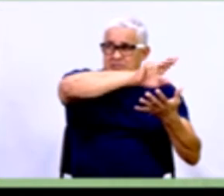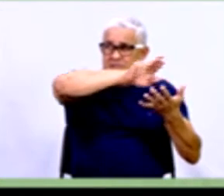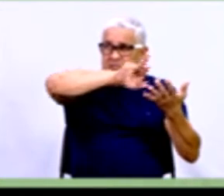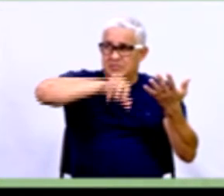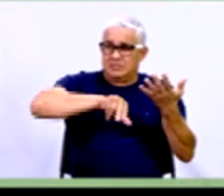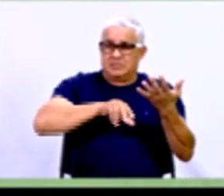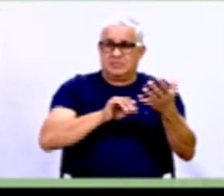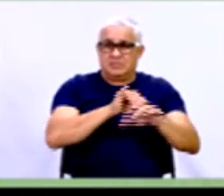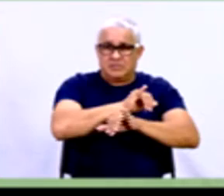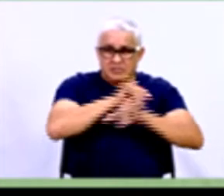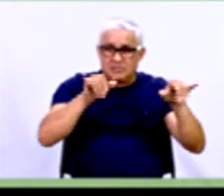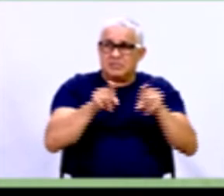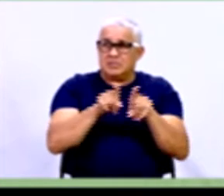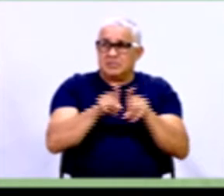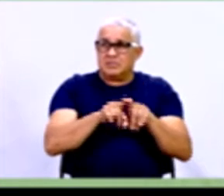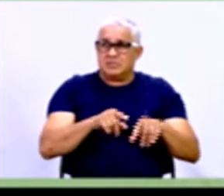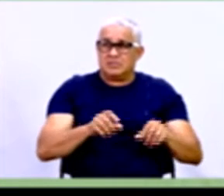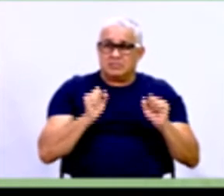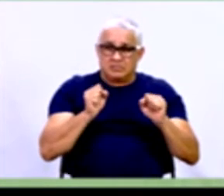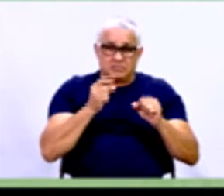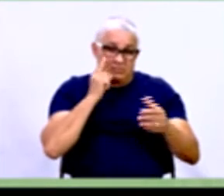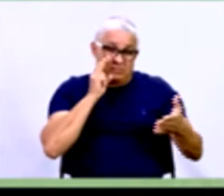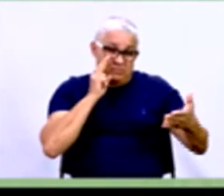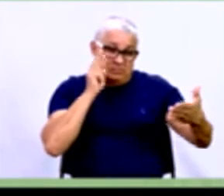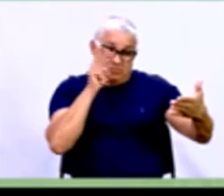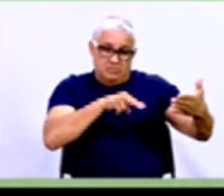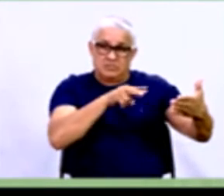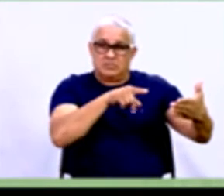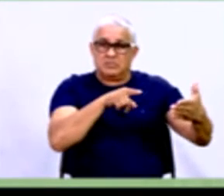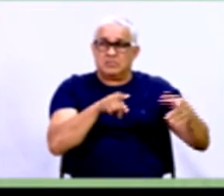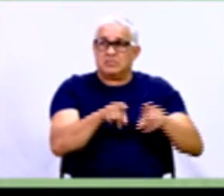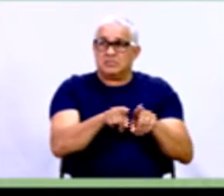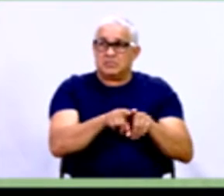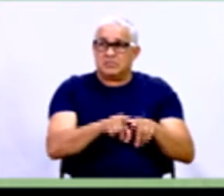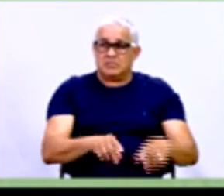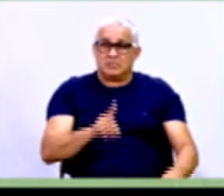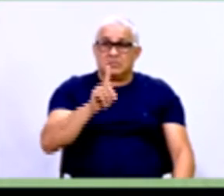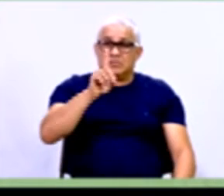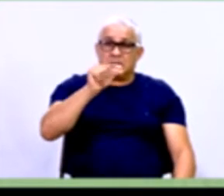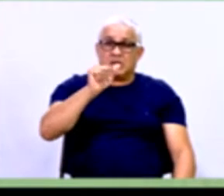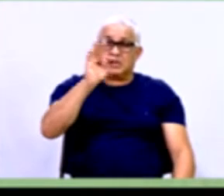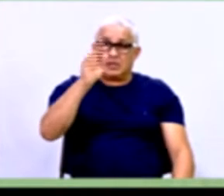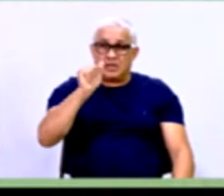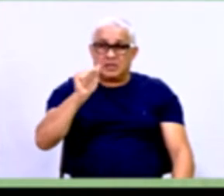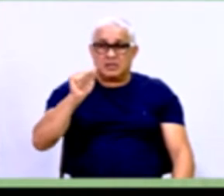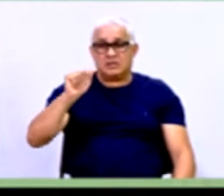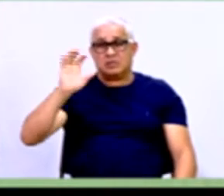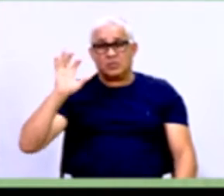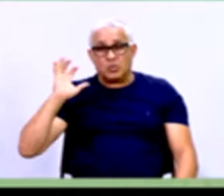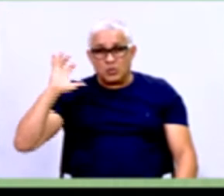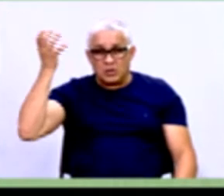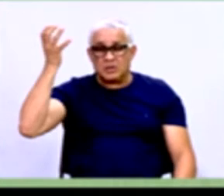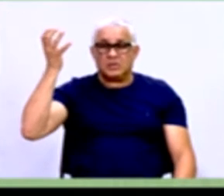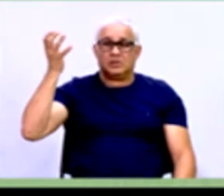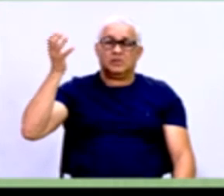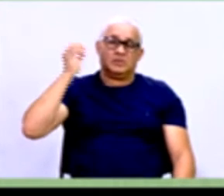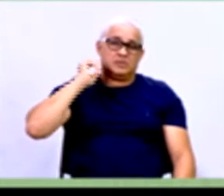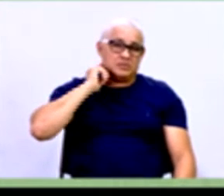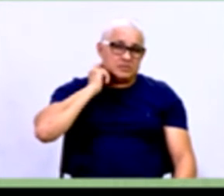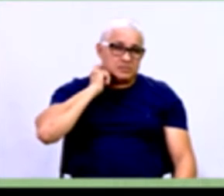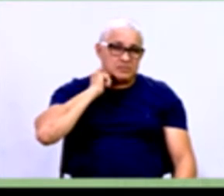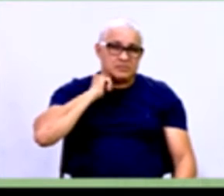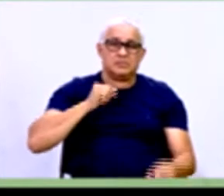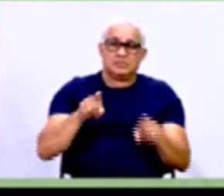informações, incluindo aqui, como vocês podem observar, a data do acidente, incluindo aqui também, como vocês